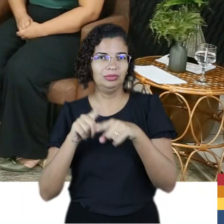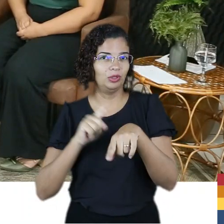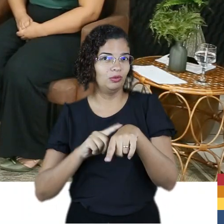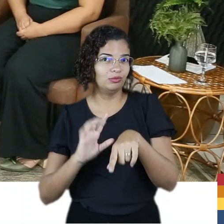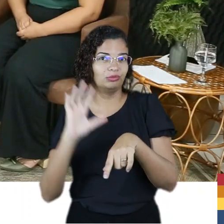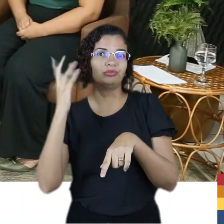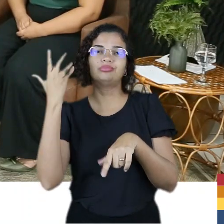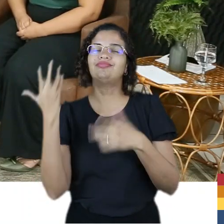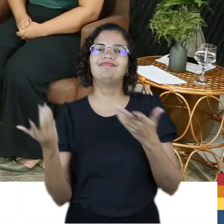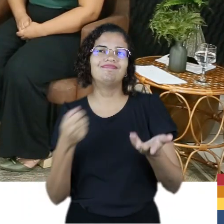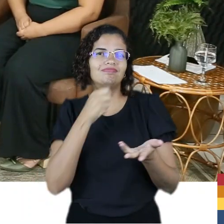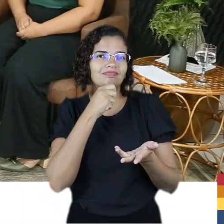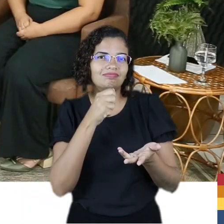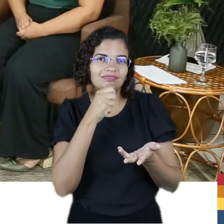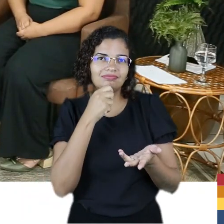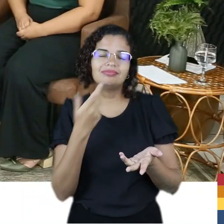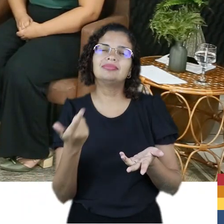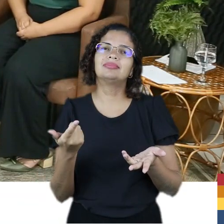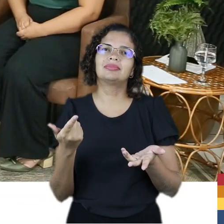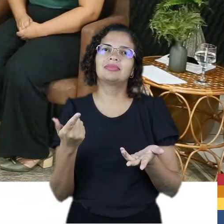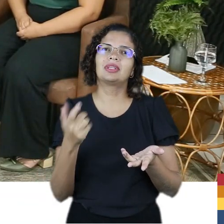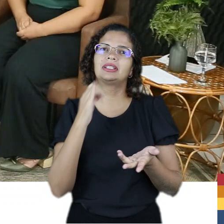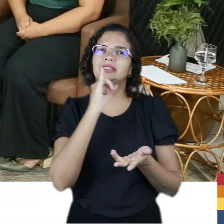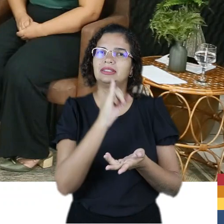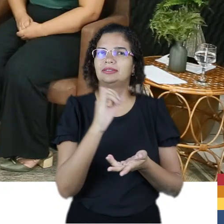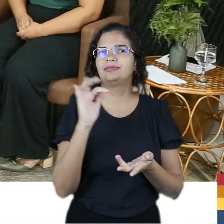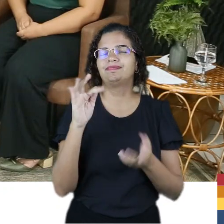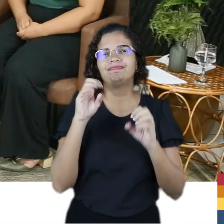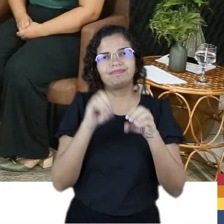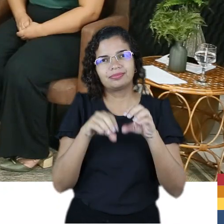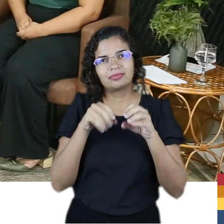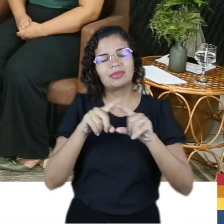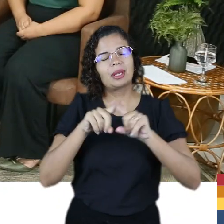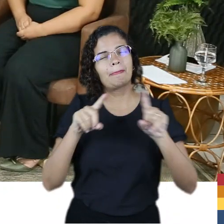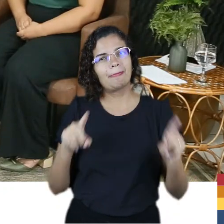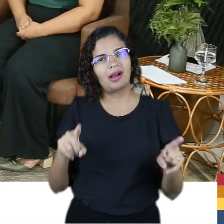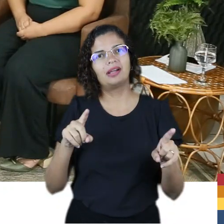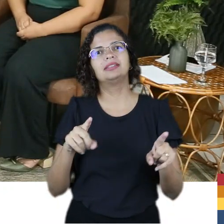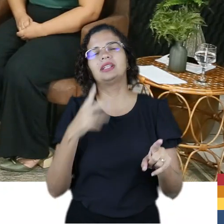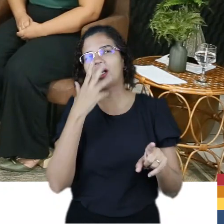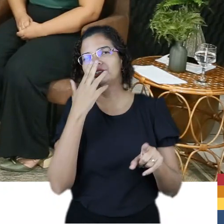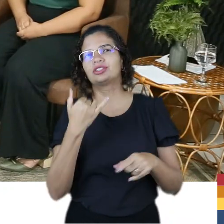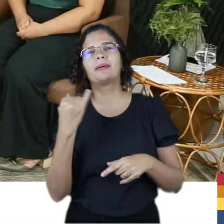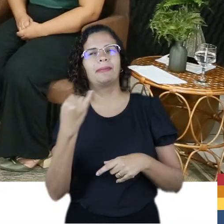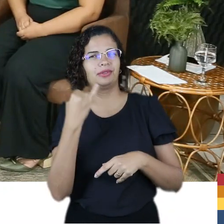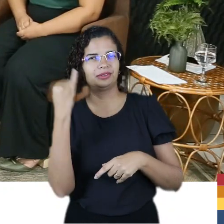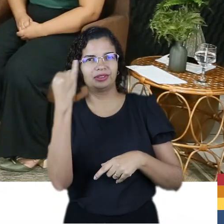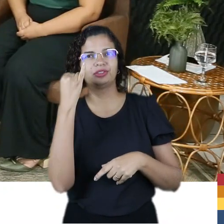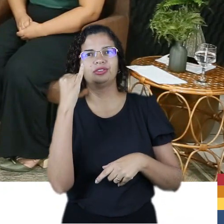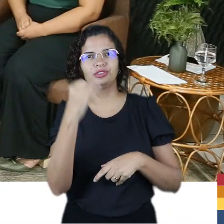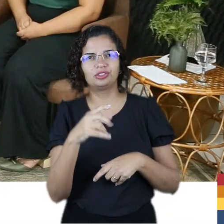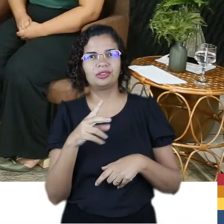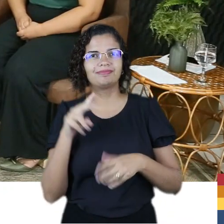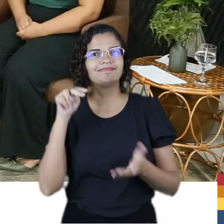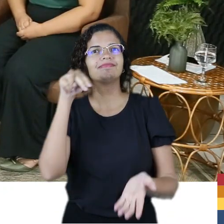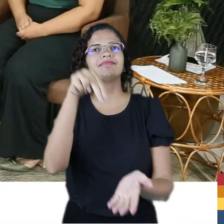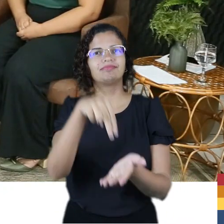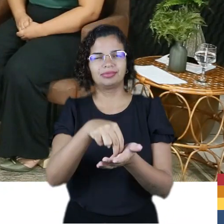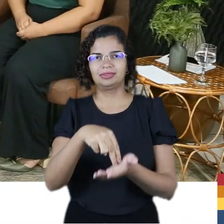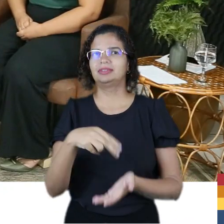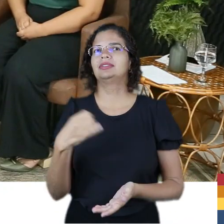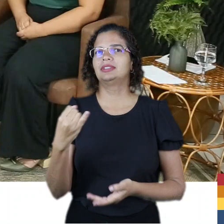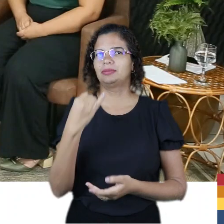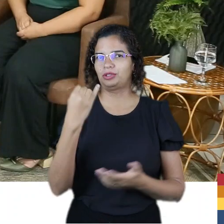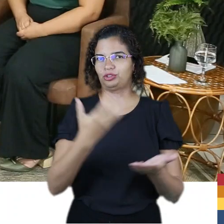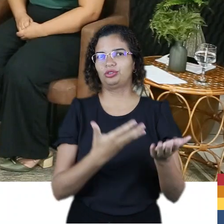itinerário mas eu vejo que é muito importante é um passo que nós damos né para a nossa juventude maranhense conquistar quem sabe a sua